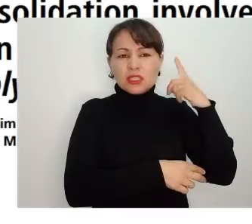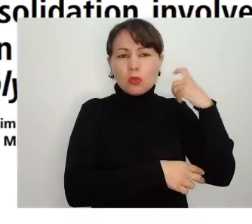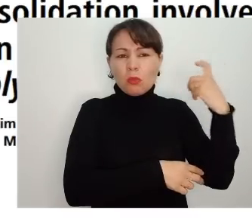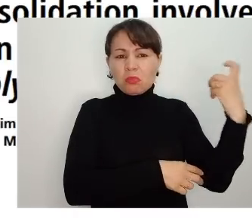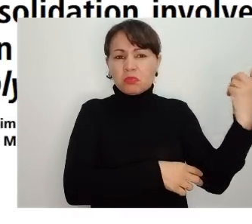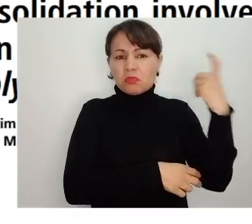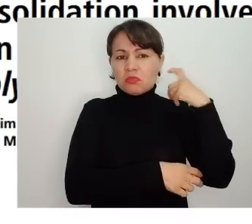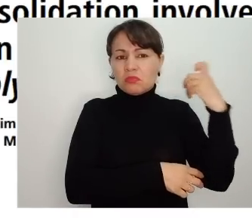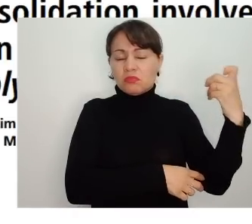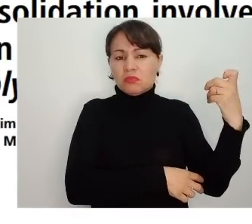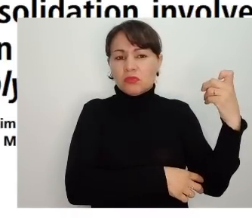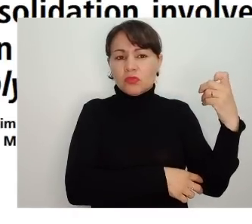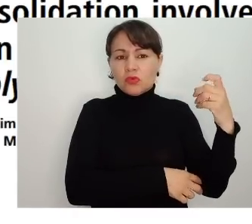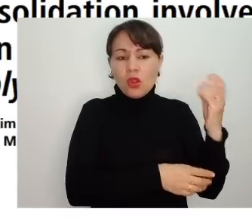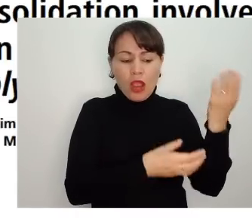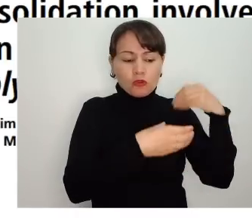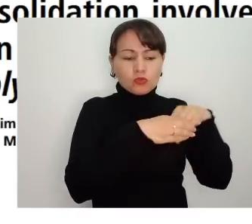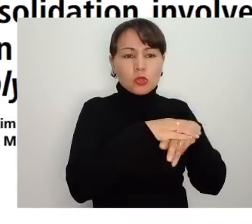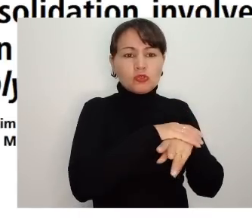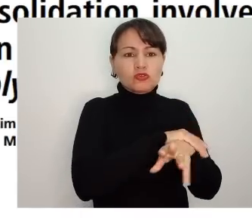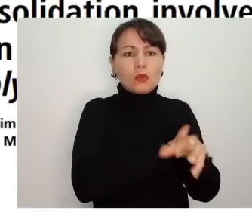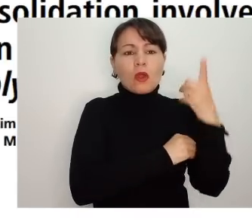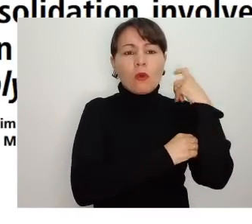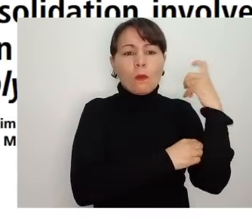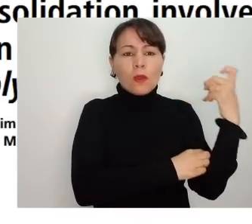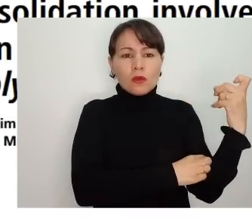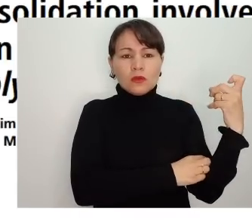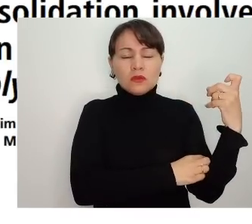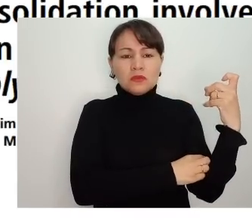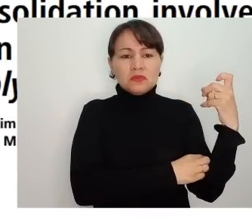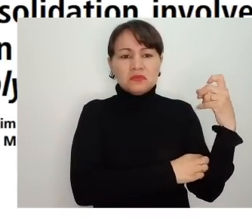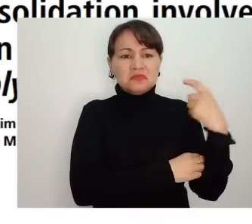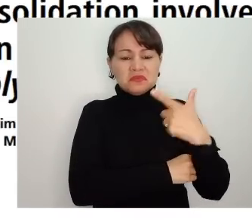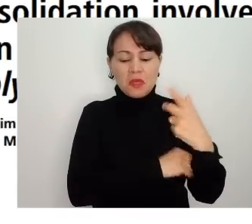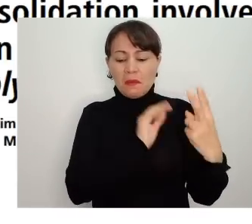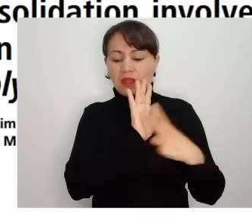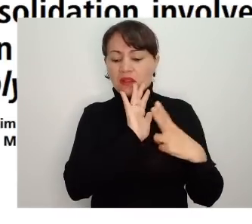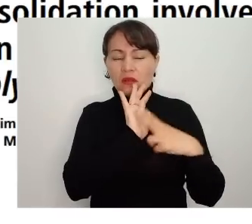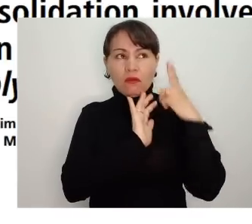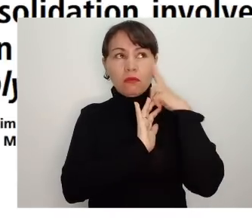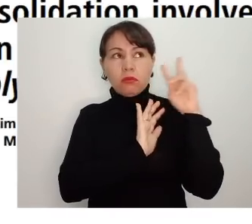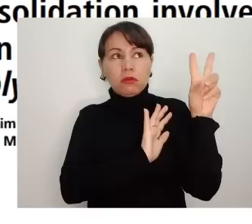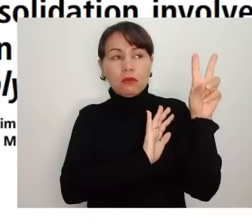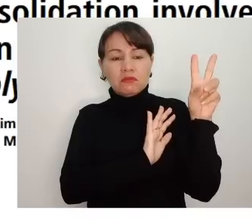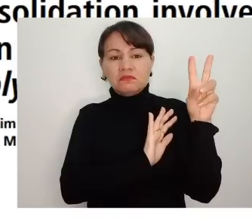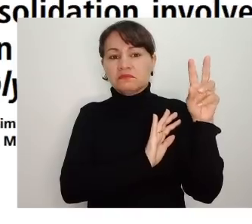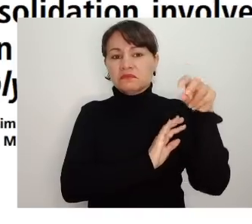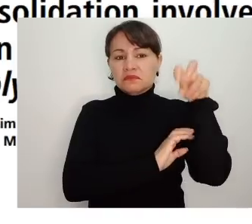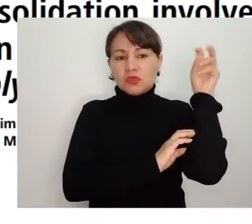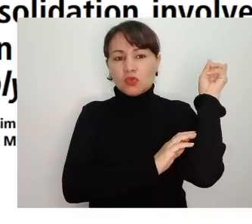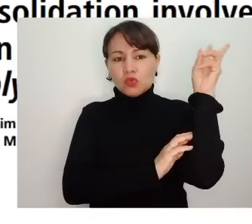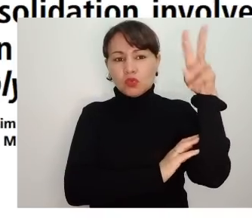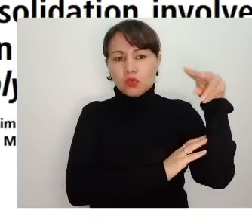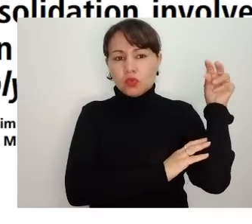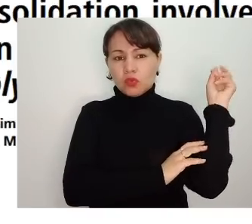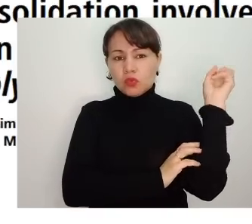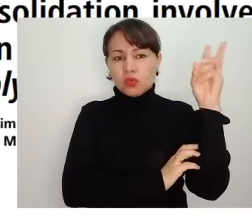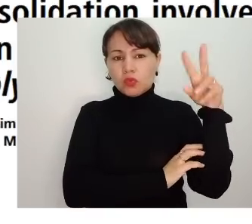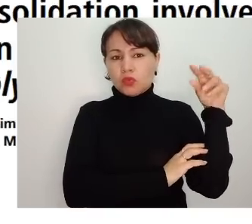ele vai ser habituado. Tá? Não vou estar prestando atenção naquela